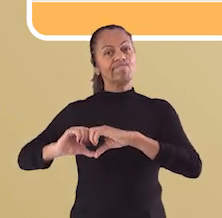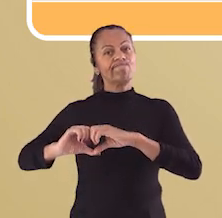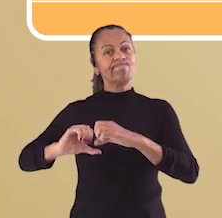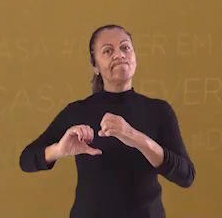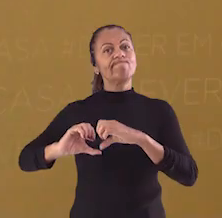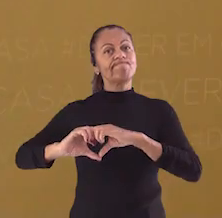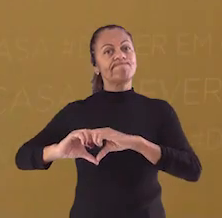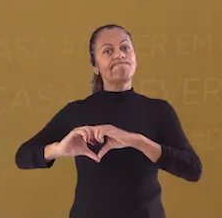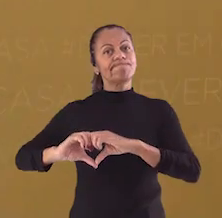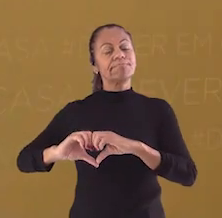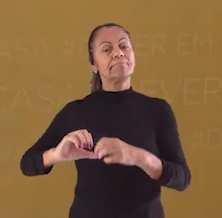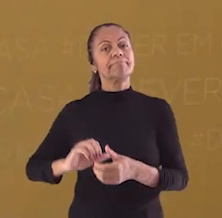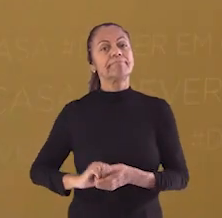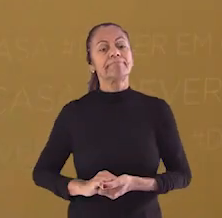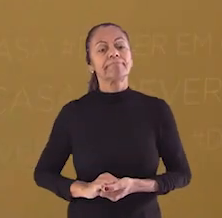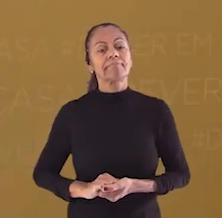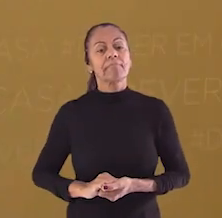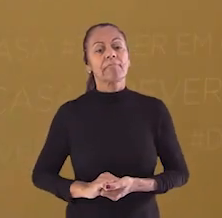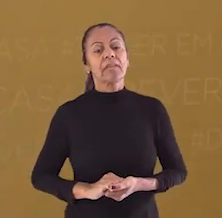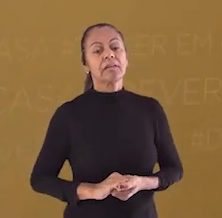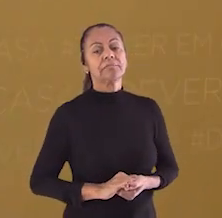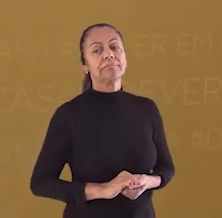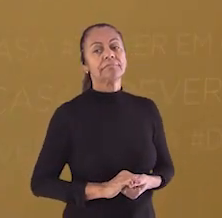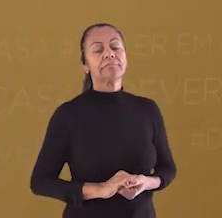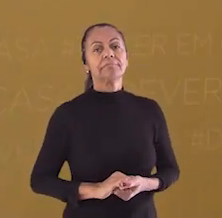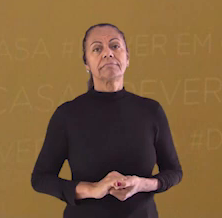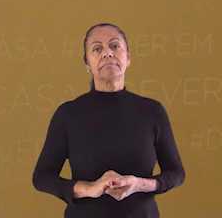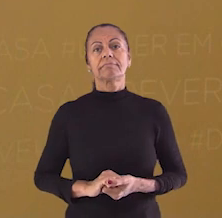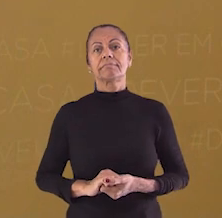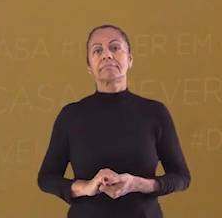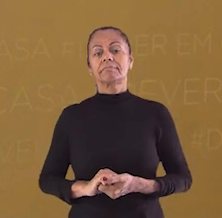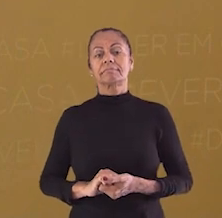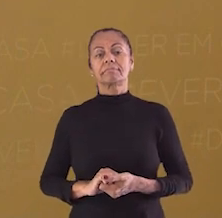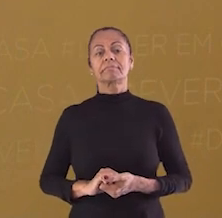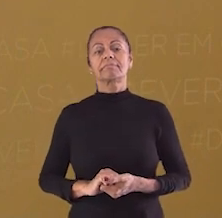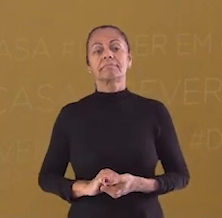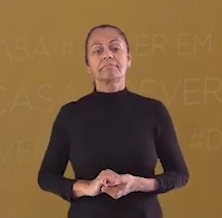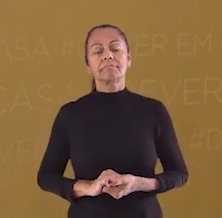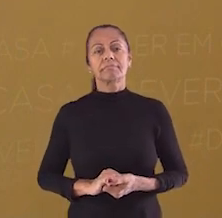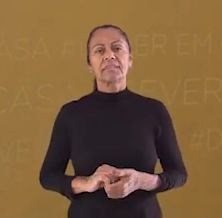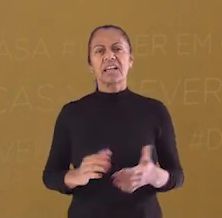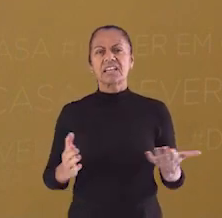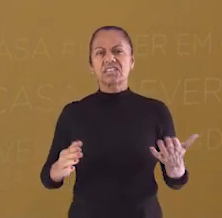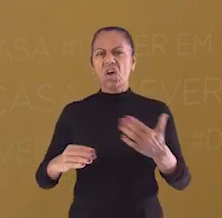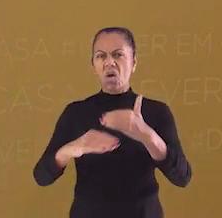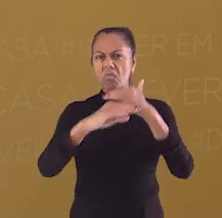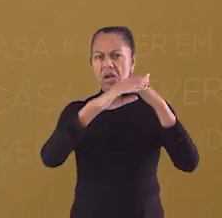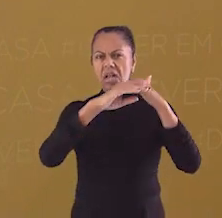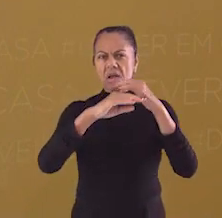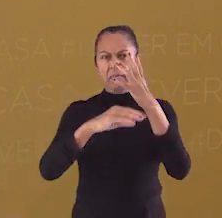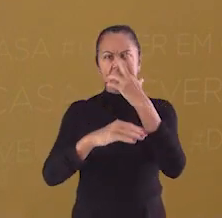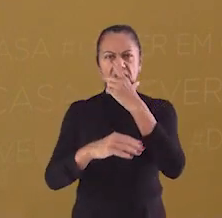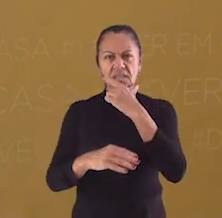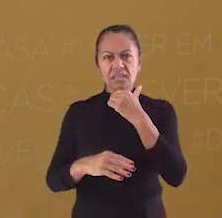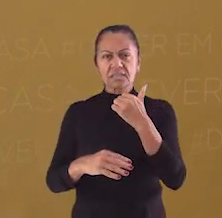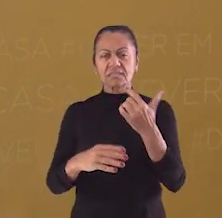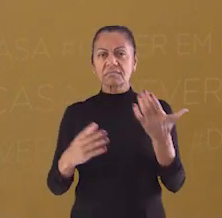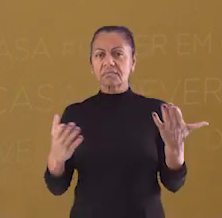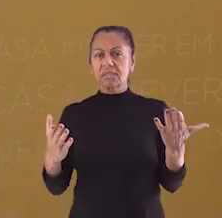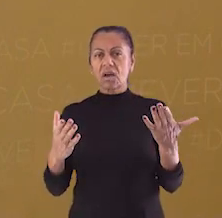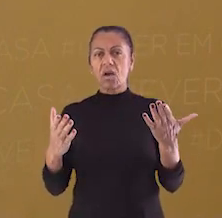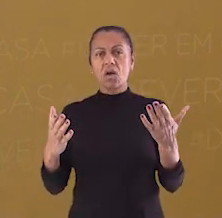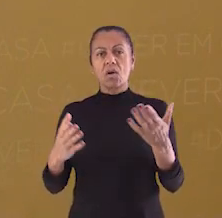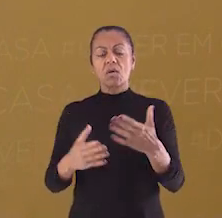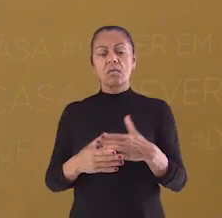coração. Isso quer dizer que esse padrão é a única forma de beleza? De forma alguma. A beleza existe em todas